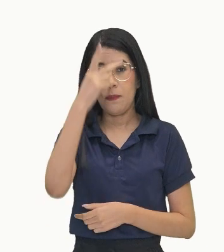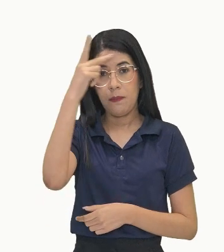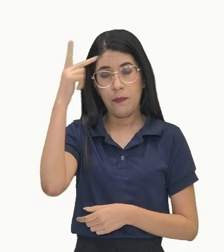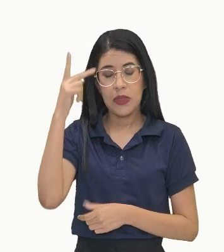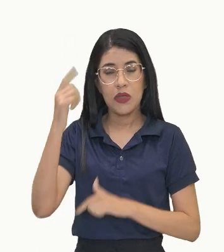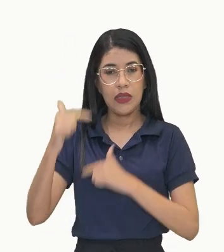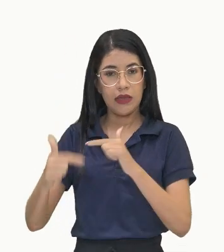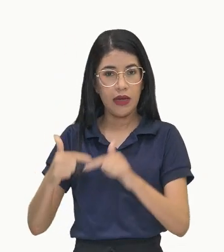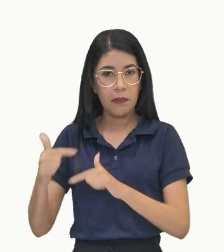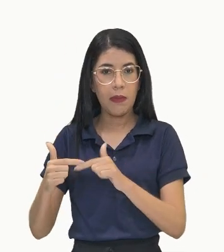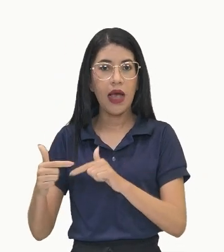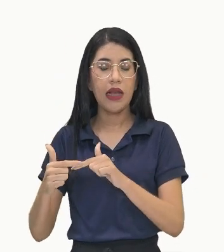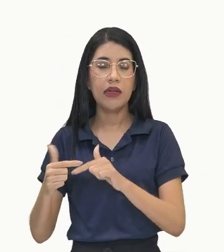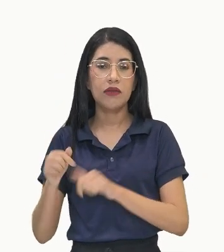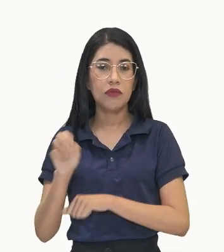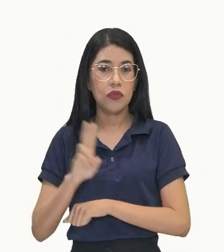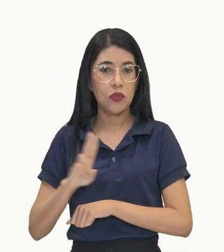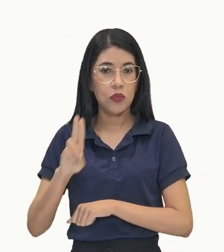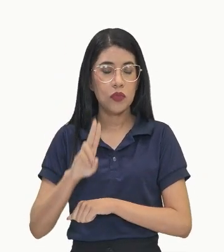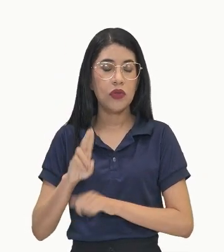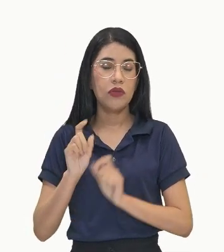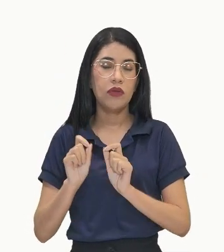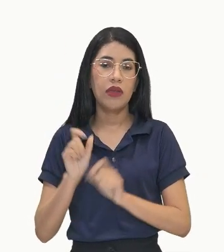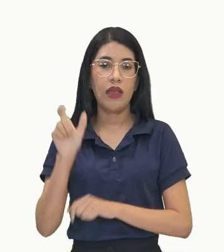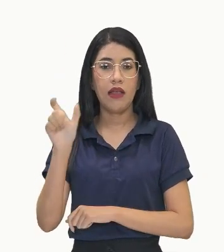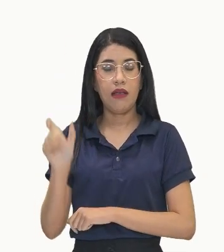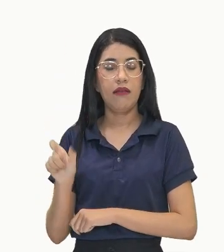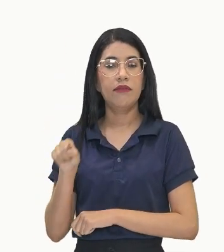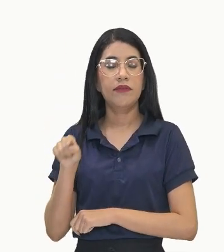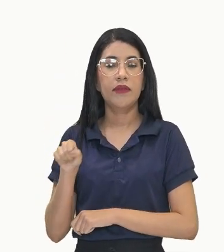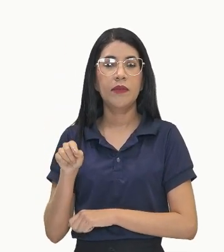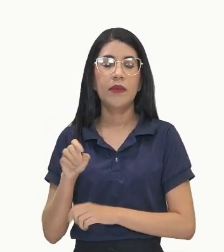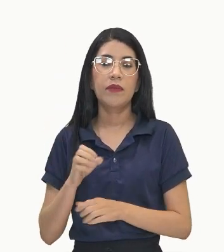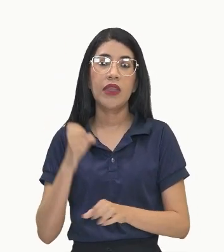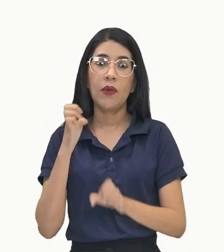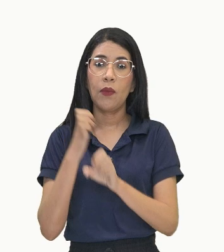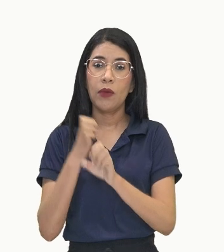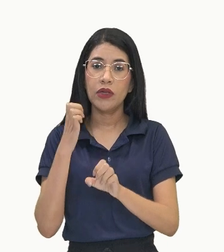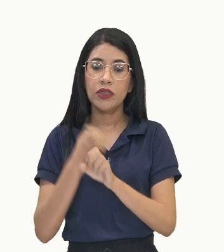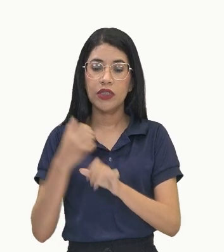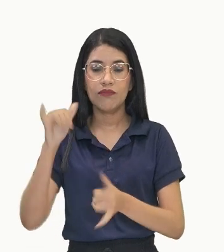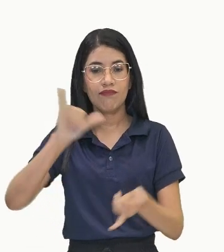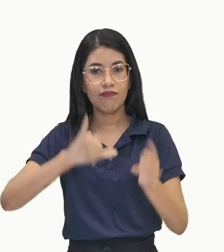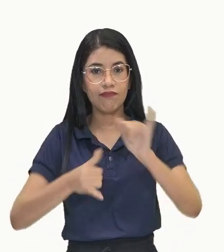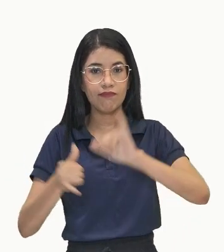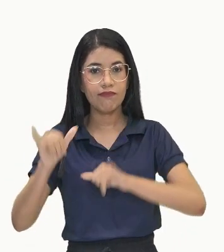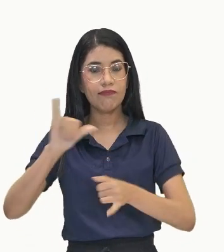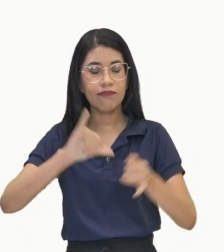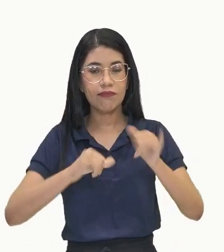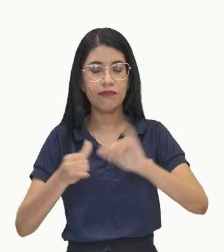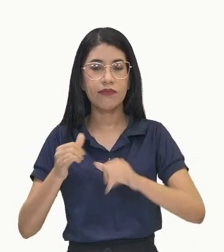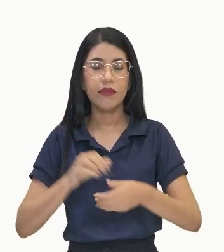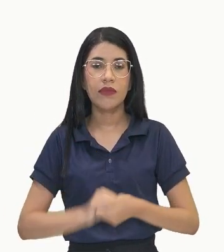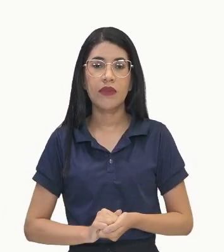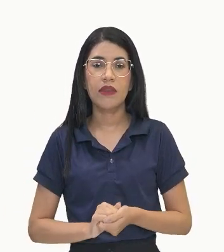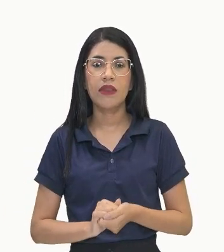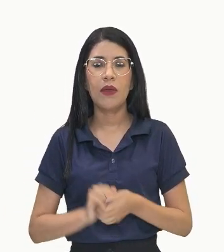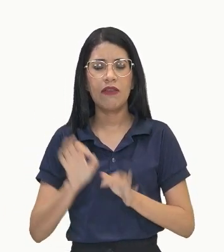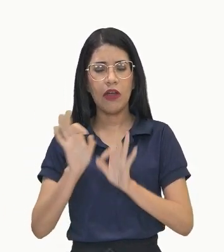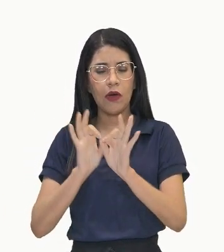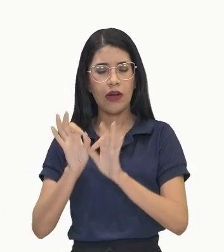isso, ela é chamada de engenheiro químico, tá? Então ela vai trazer isso aí